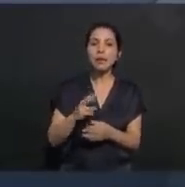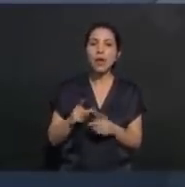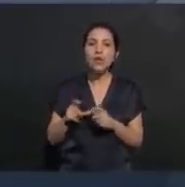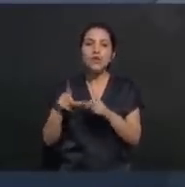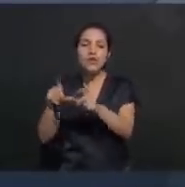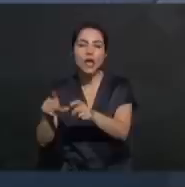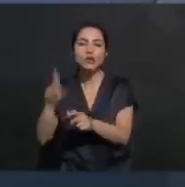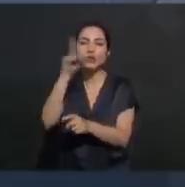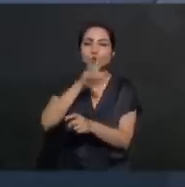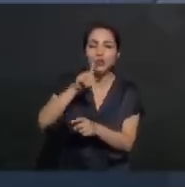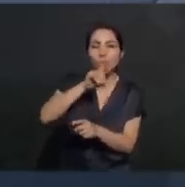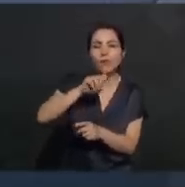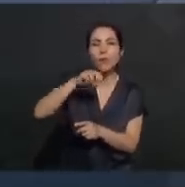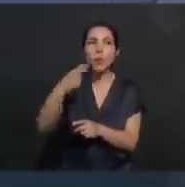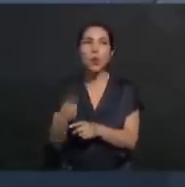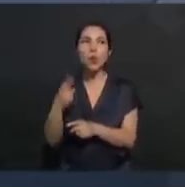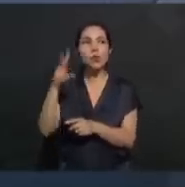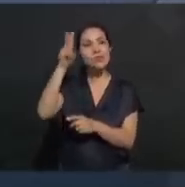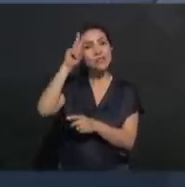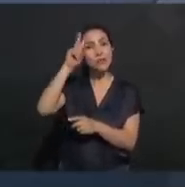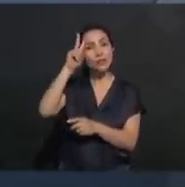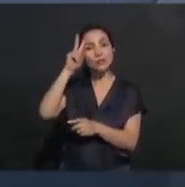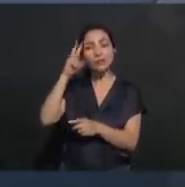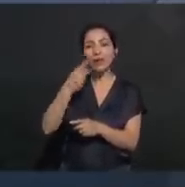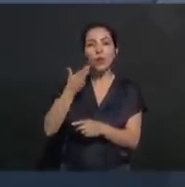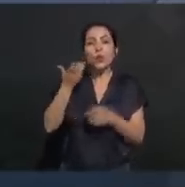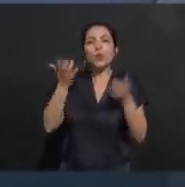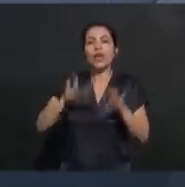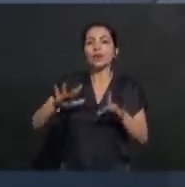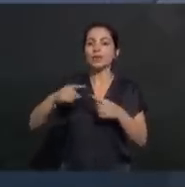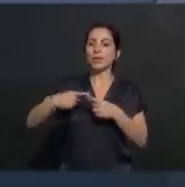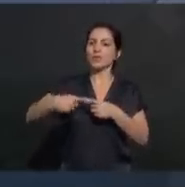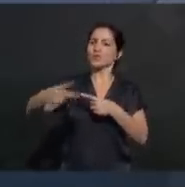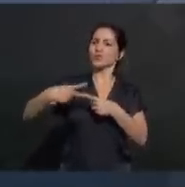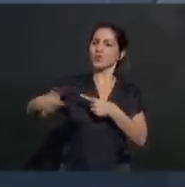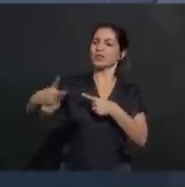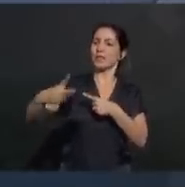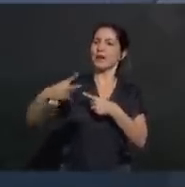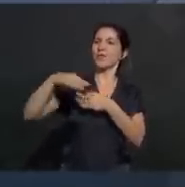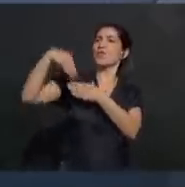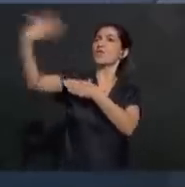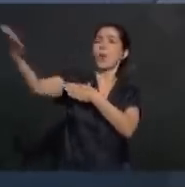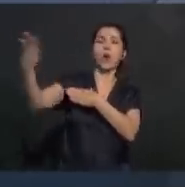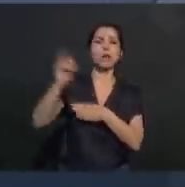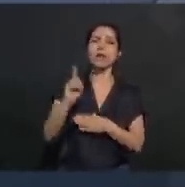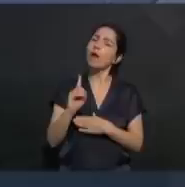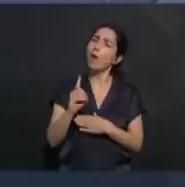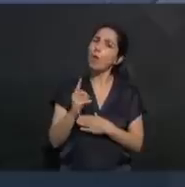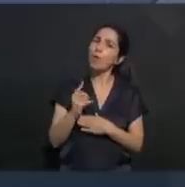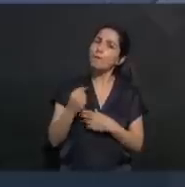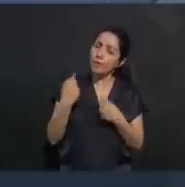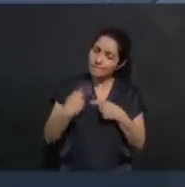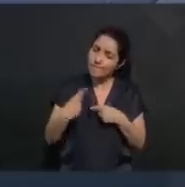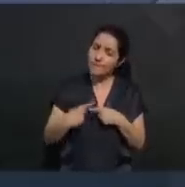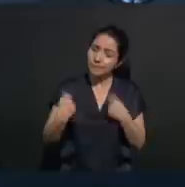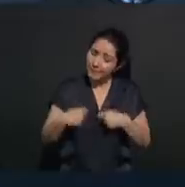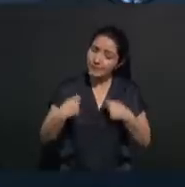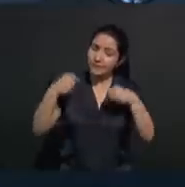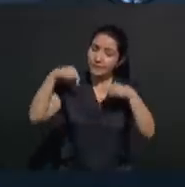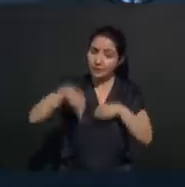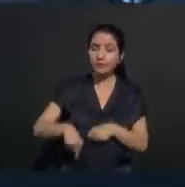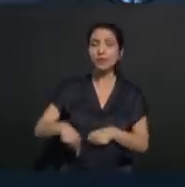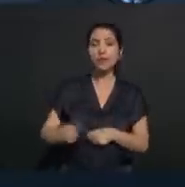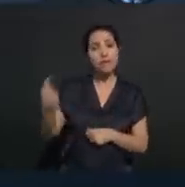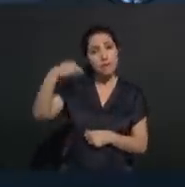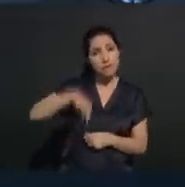segunda, que é para eu nunca ausentar 2 sábados. Ou seja, eu viajo, fico só 1 sábado fora. Por quê? Você